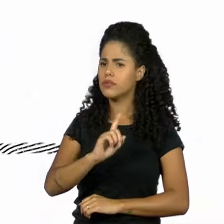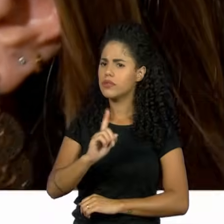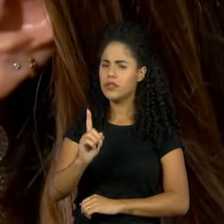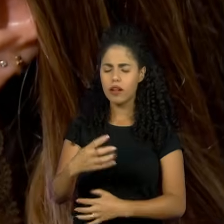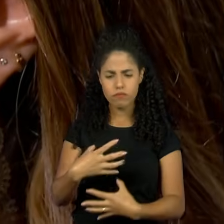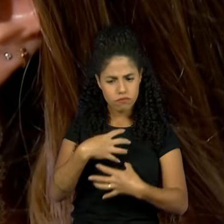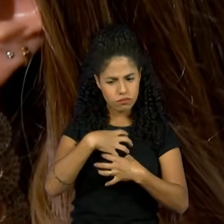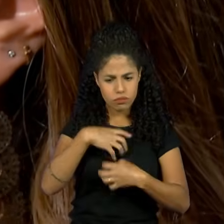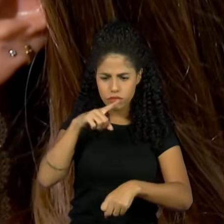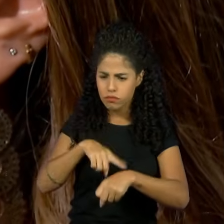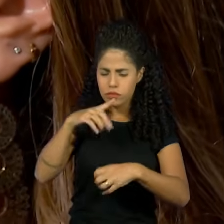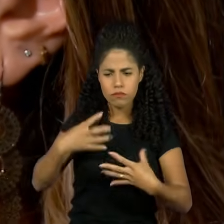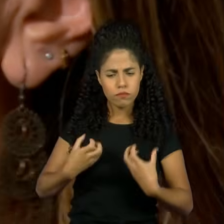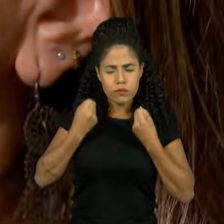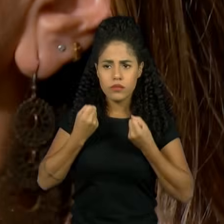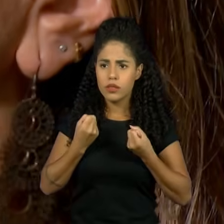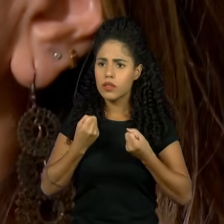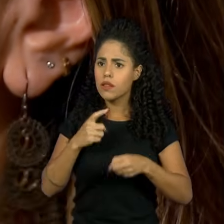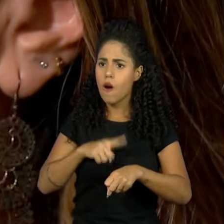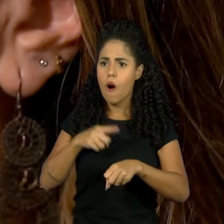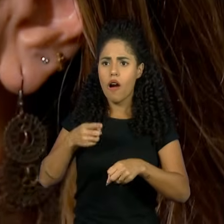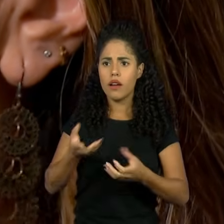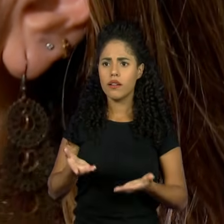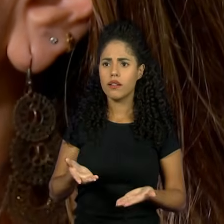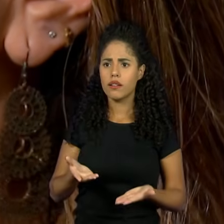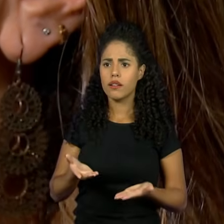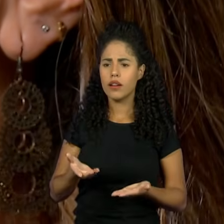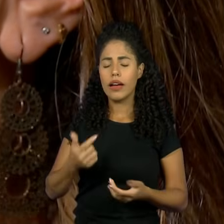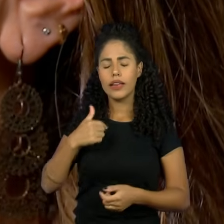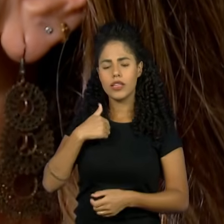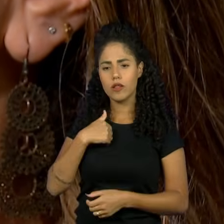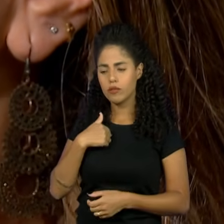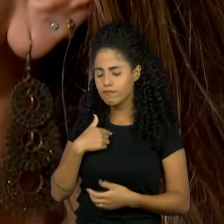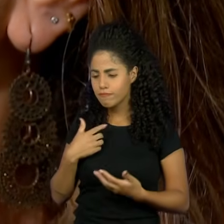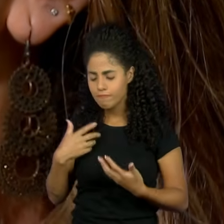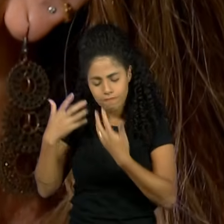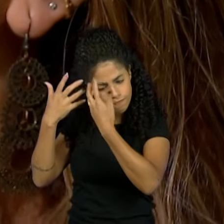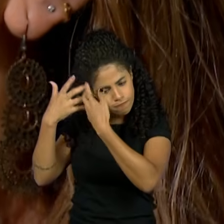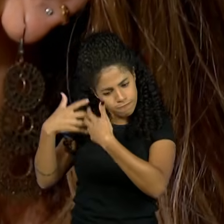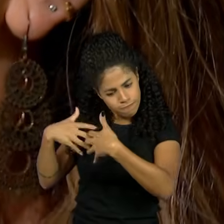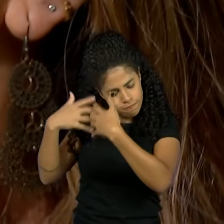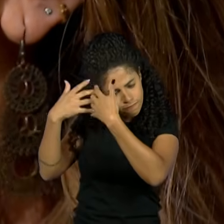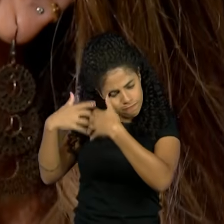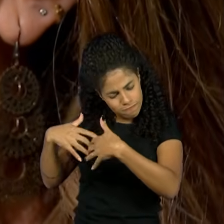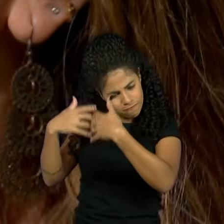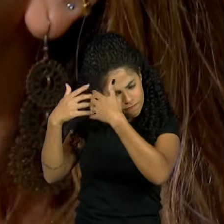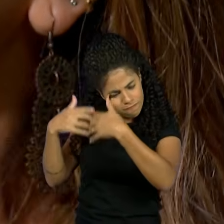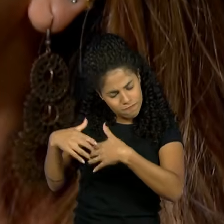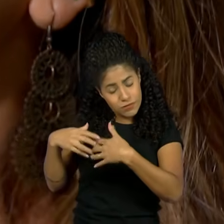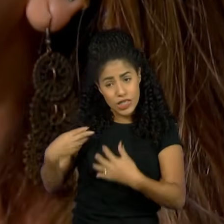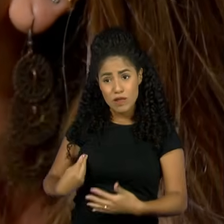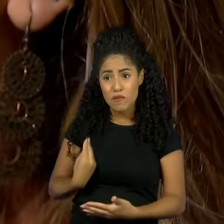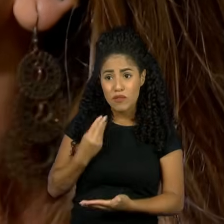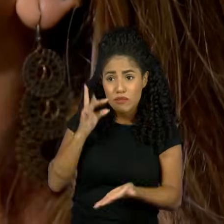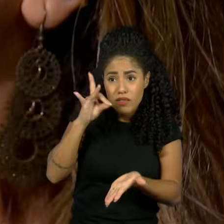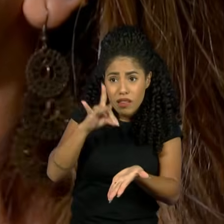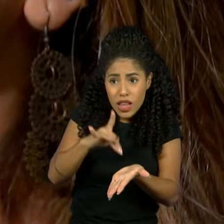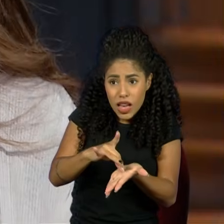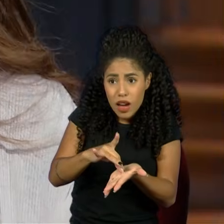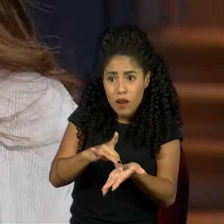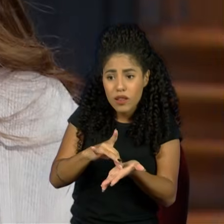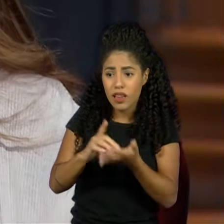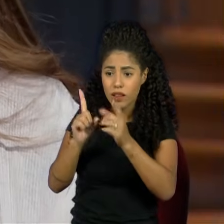que me torno órfã. Eu não sabia quem eu era. E eu agora vou ter que lidar com uma realidade de total